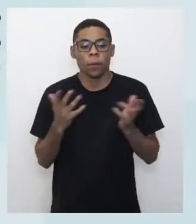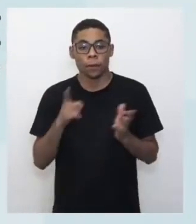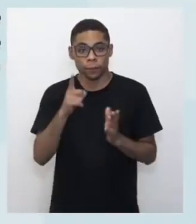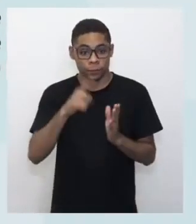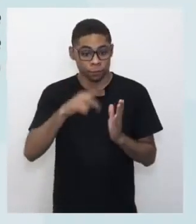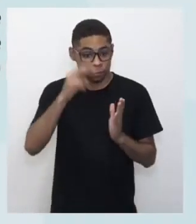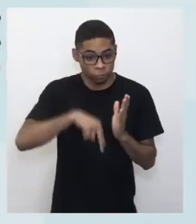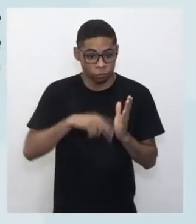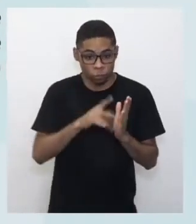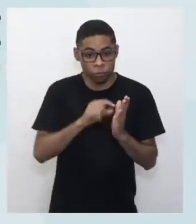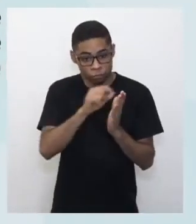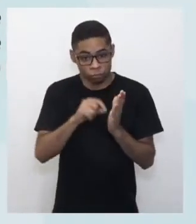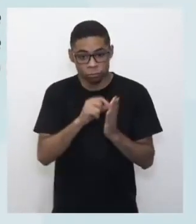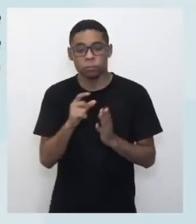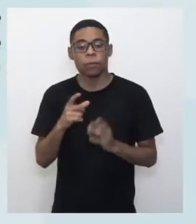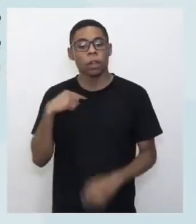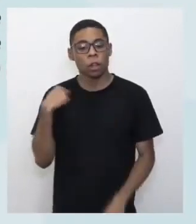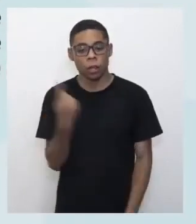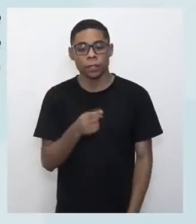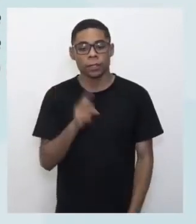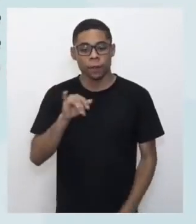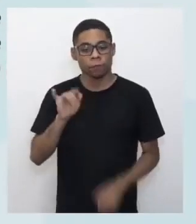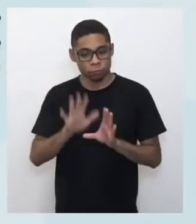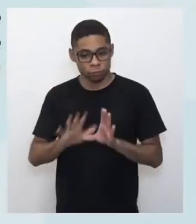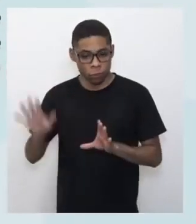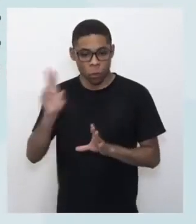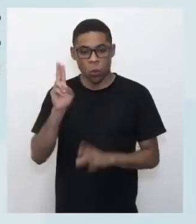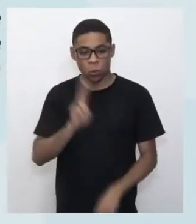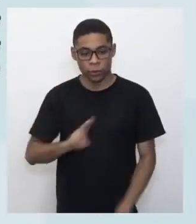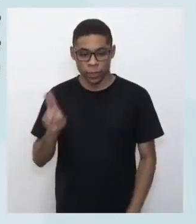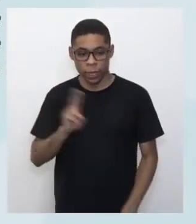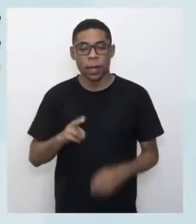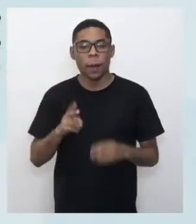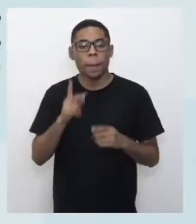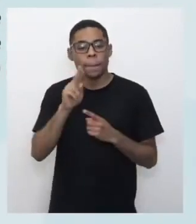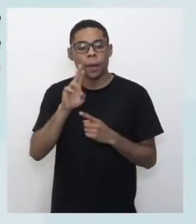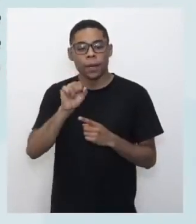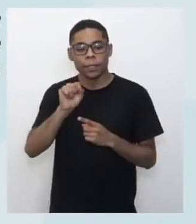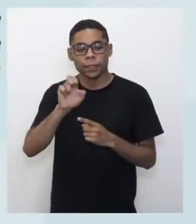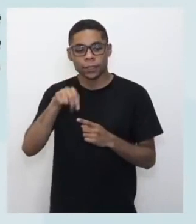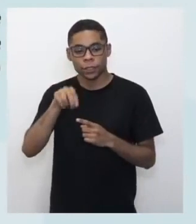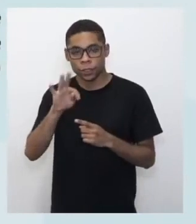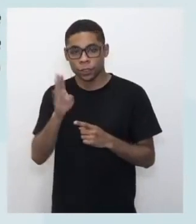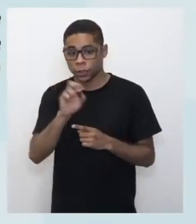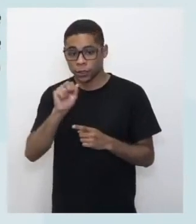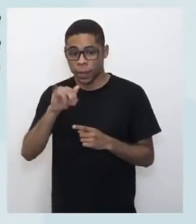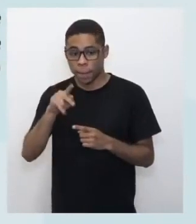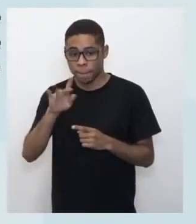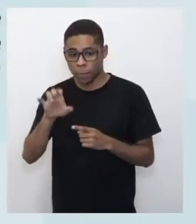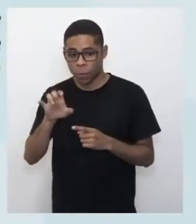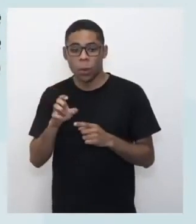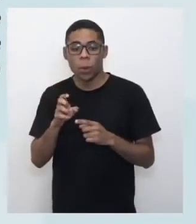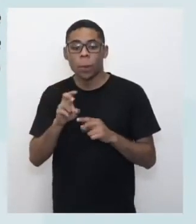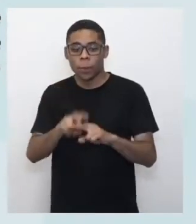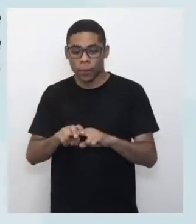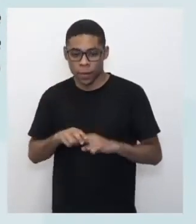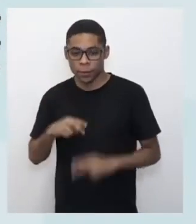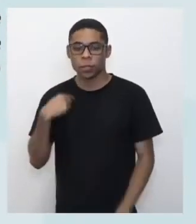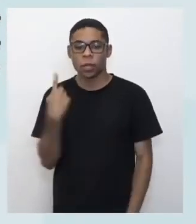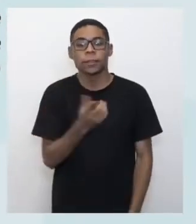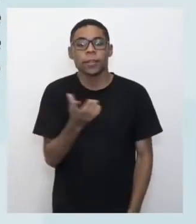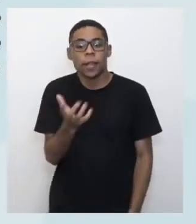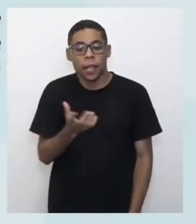generally use the present simple because we want listeners to have the impression that events